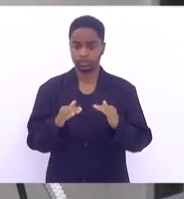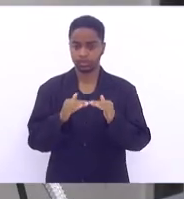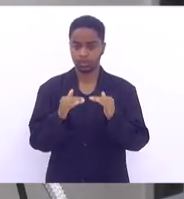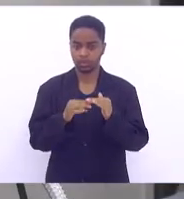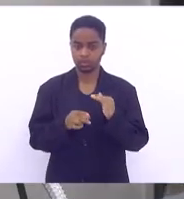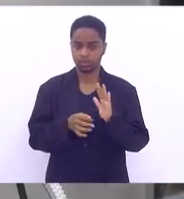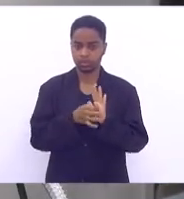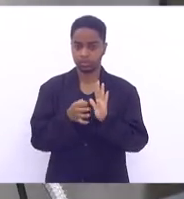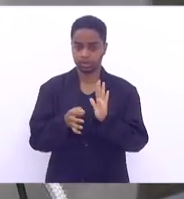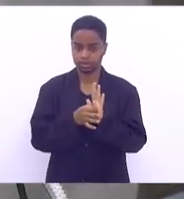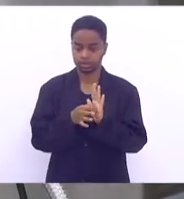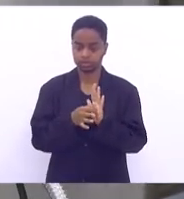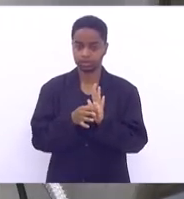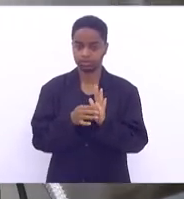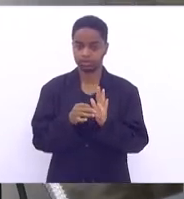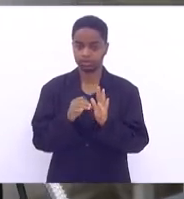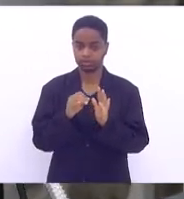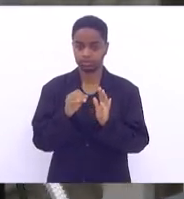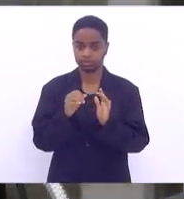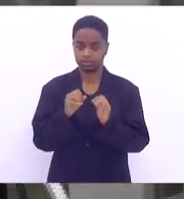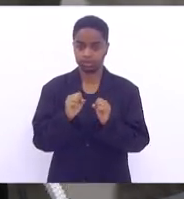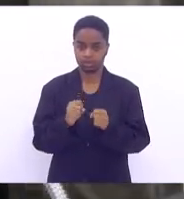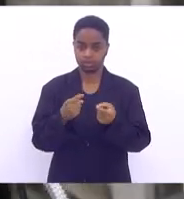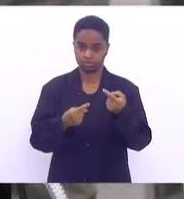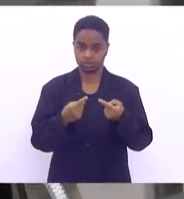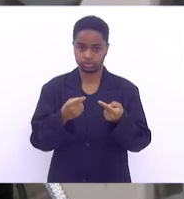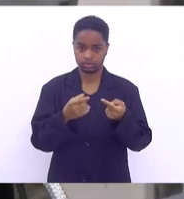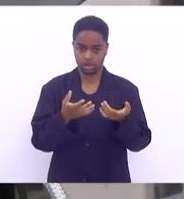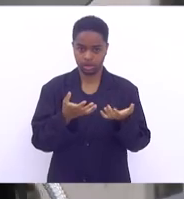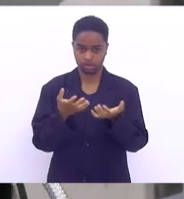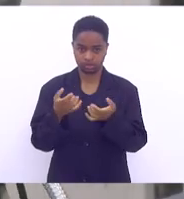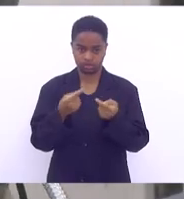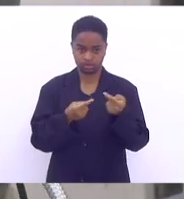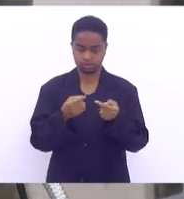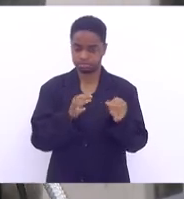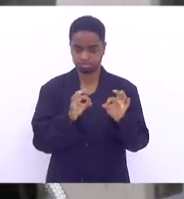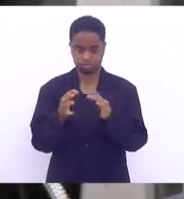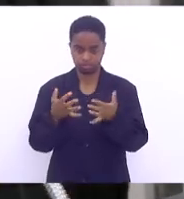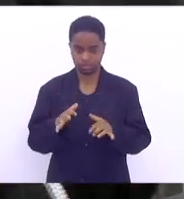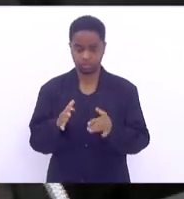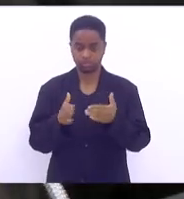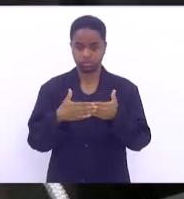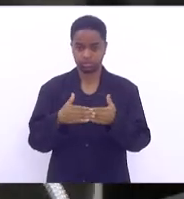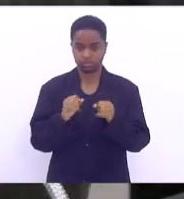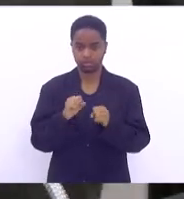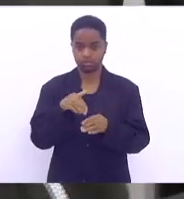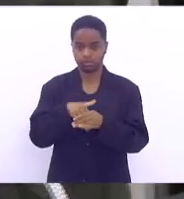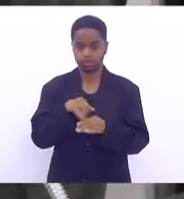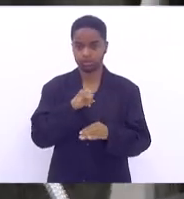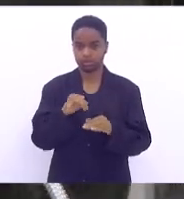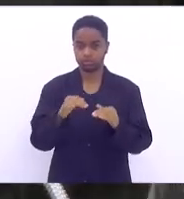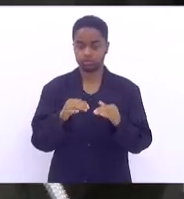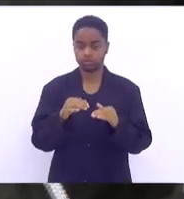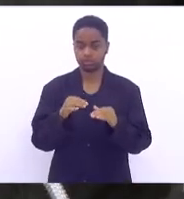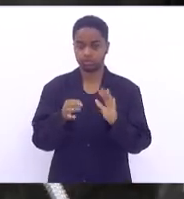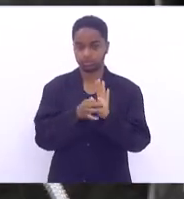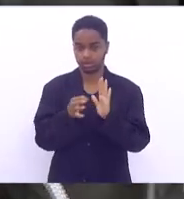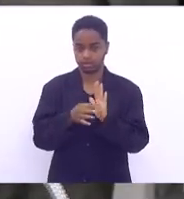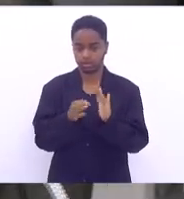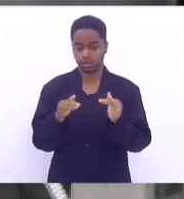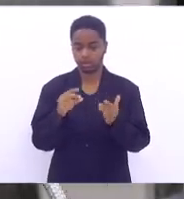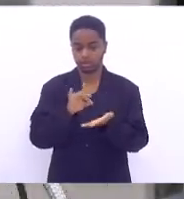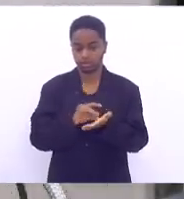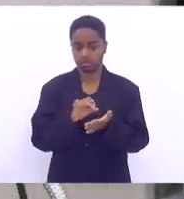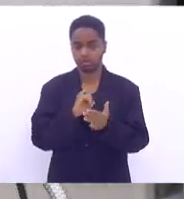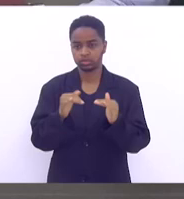pareceres originais em discussão, aqueles que queiram discutir. Não havendo que queira discutir, encerrada a discussão. Em votação, os pareceres originais, senhores que